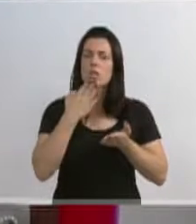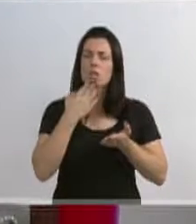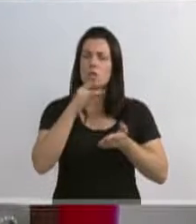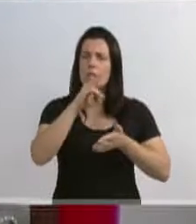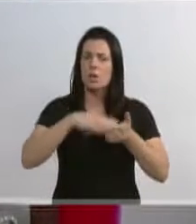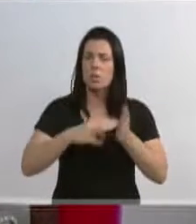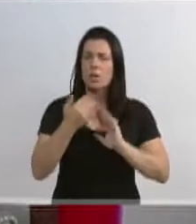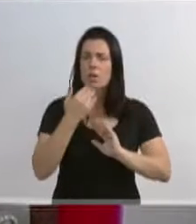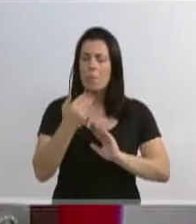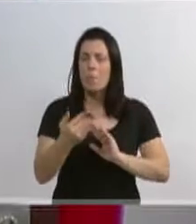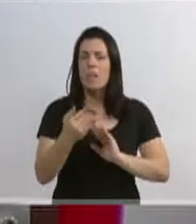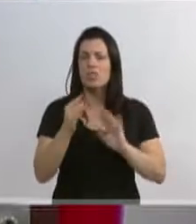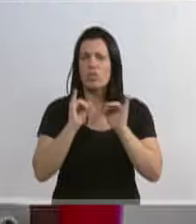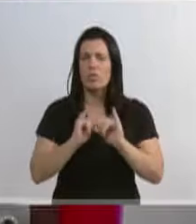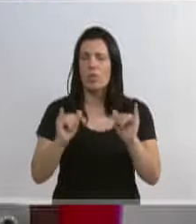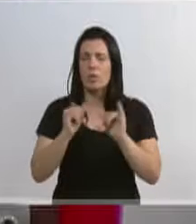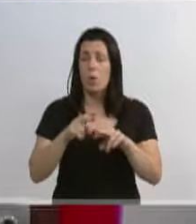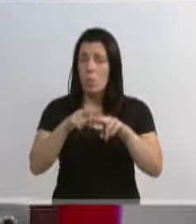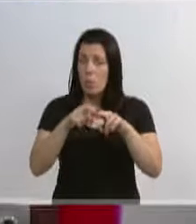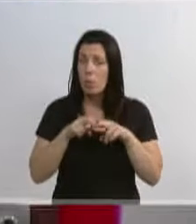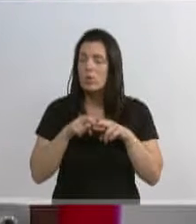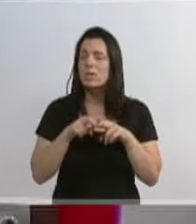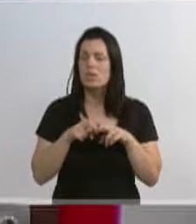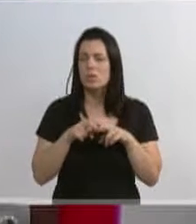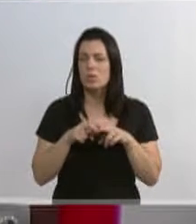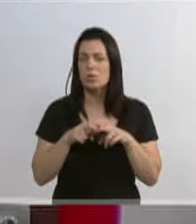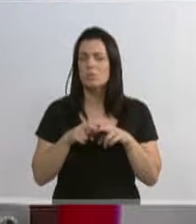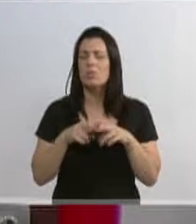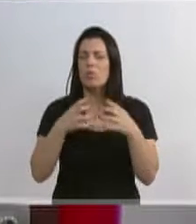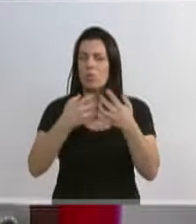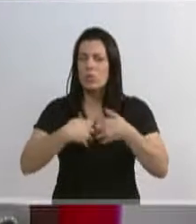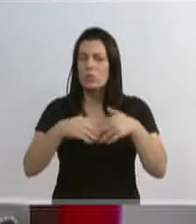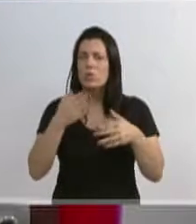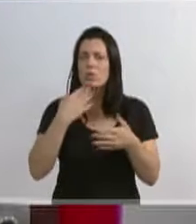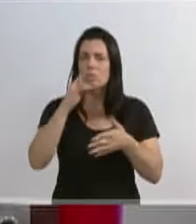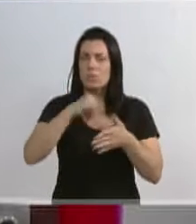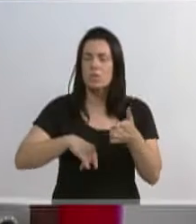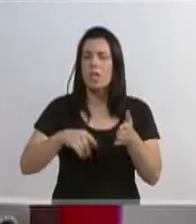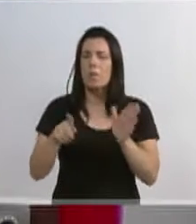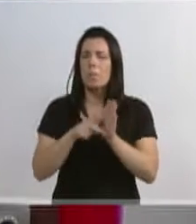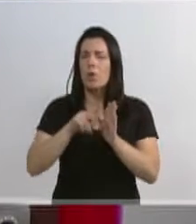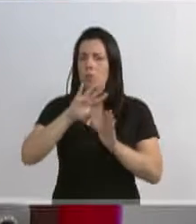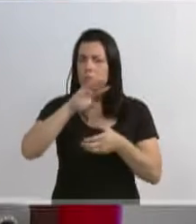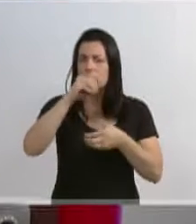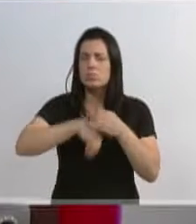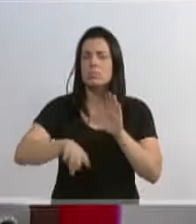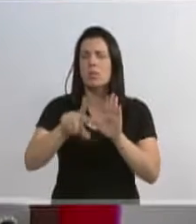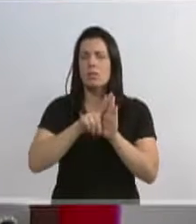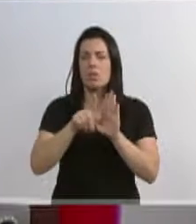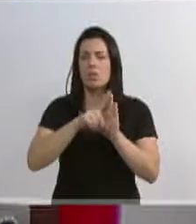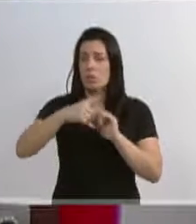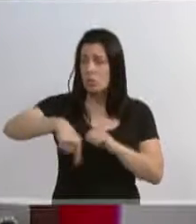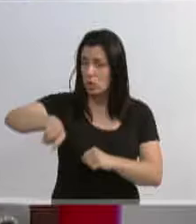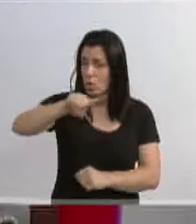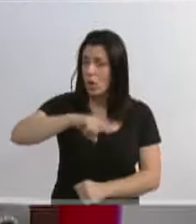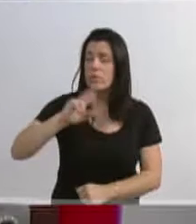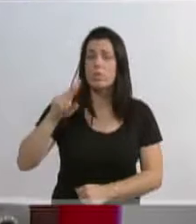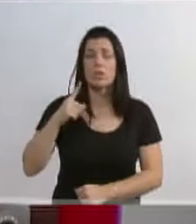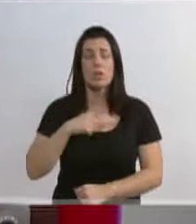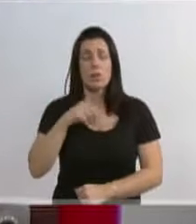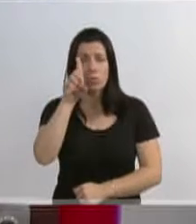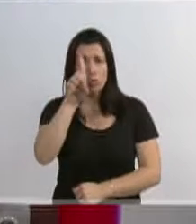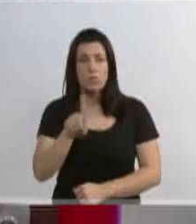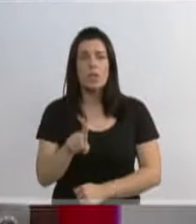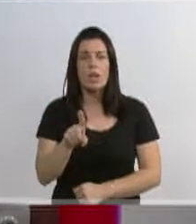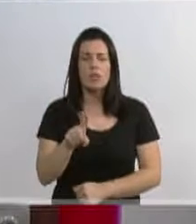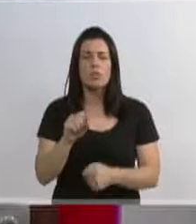informações. Esse é o papel do requerimento. É uma função regimental, legal, que nós, vereadores, temos o direito de